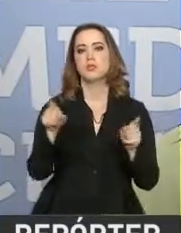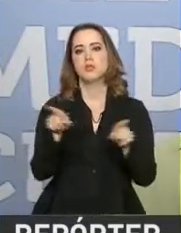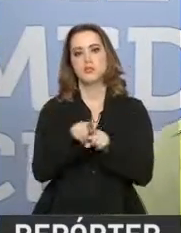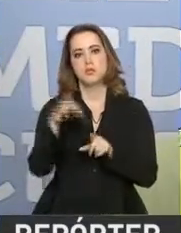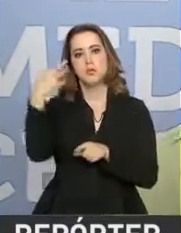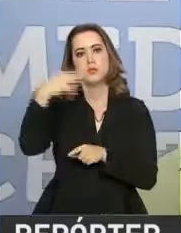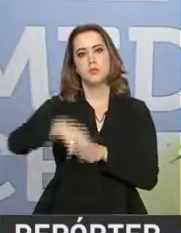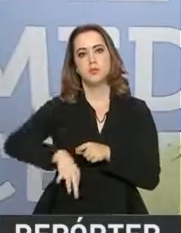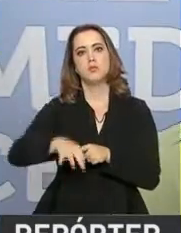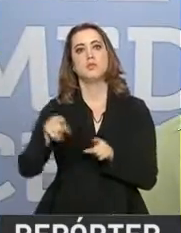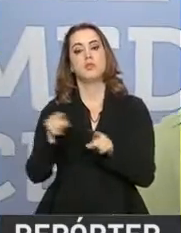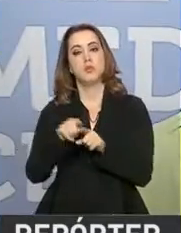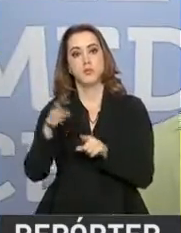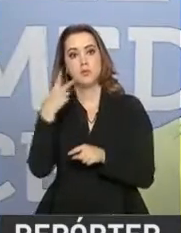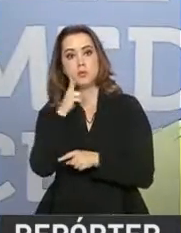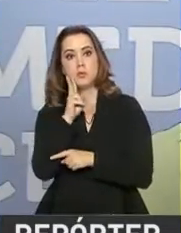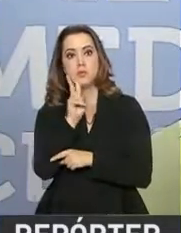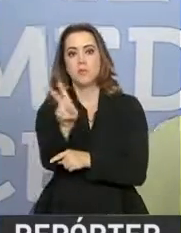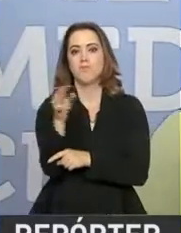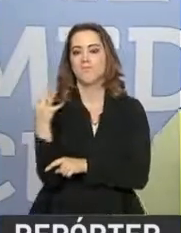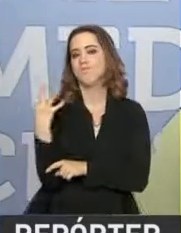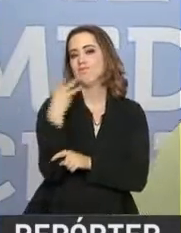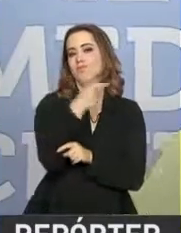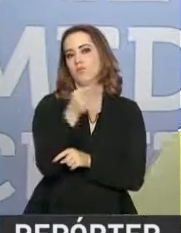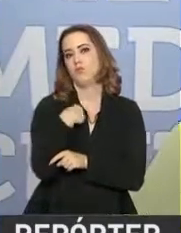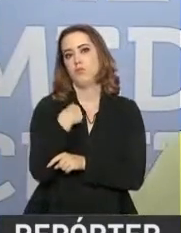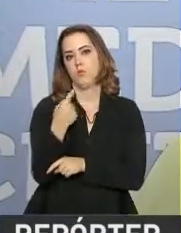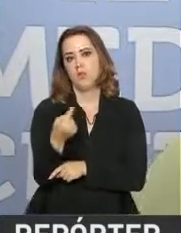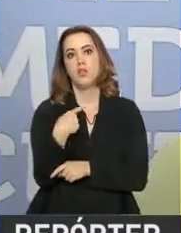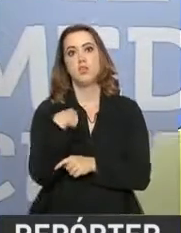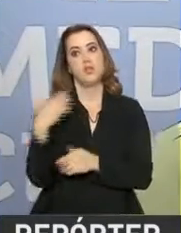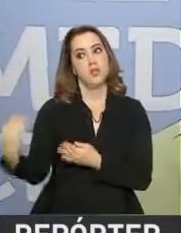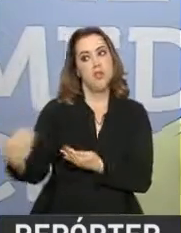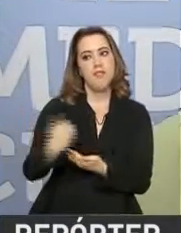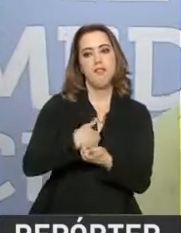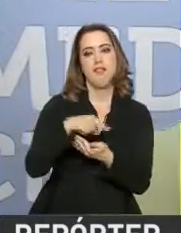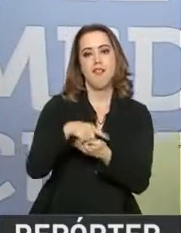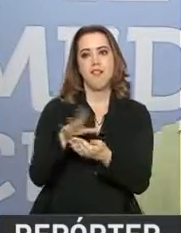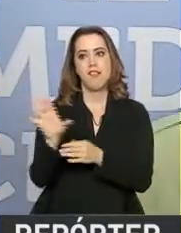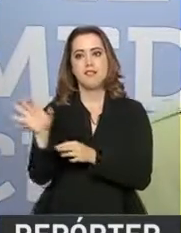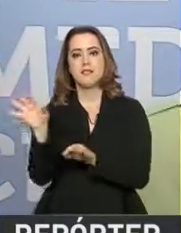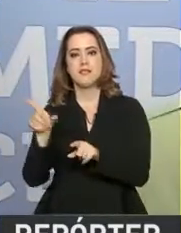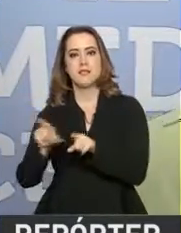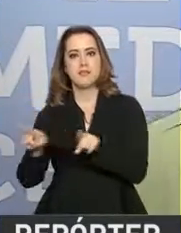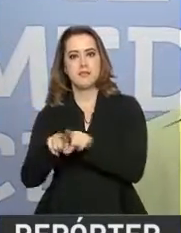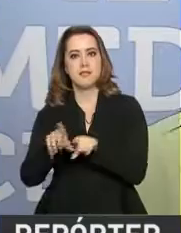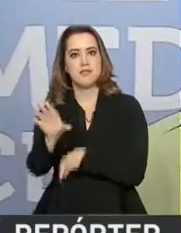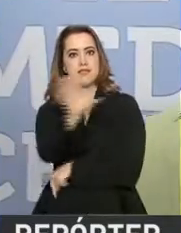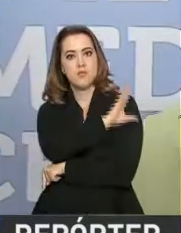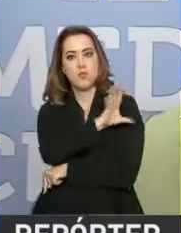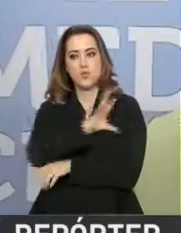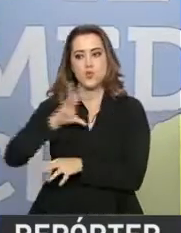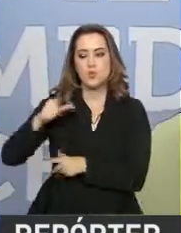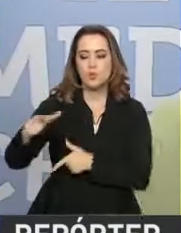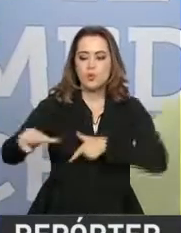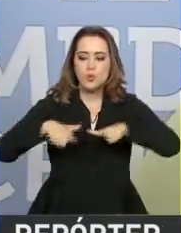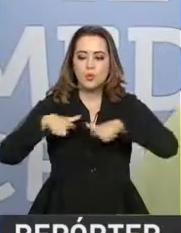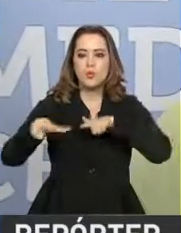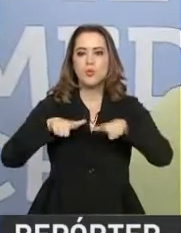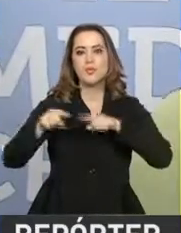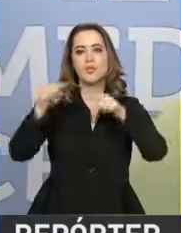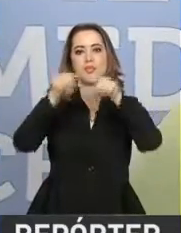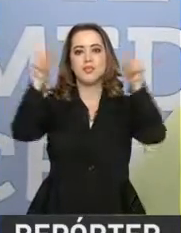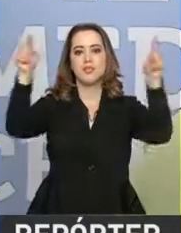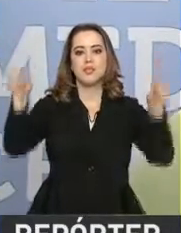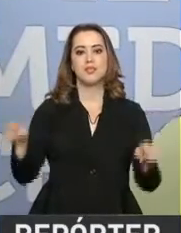Então a função minha, ela é, além de recepcionar, você coordenar toda essa operação do portão,